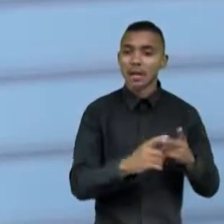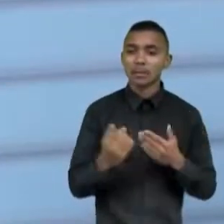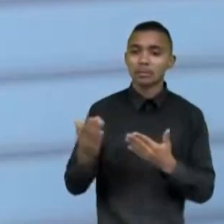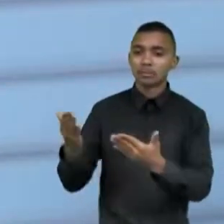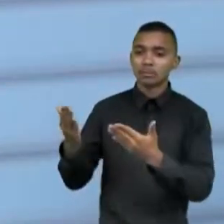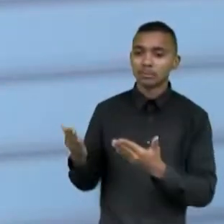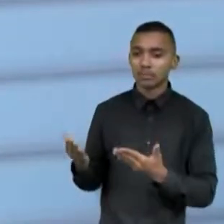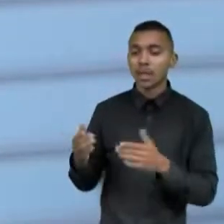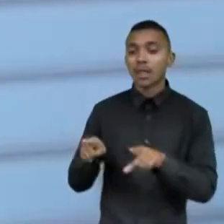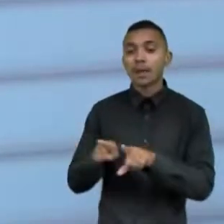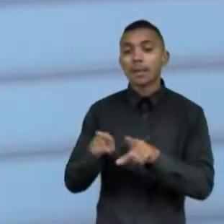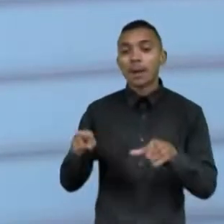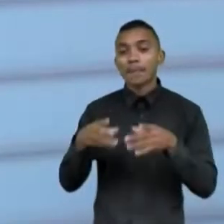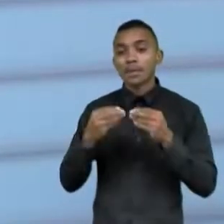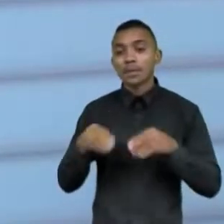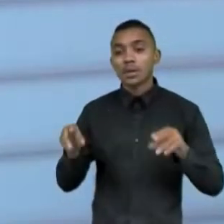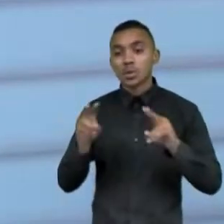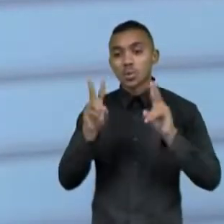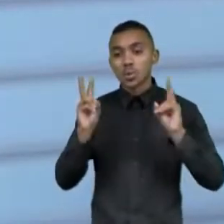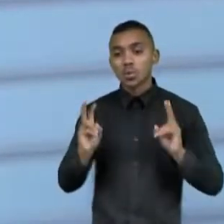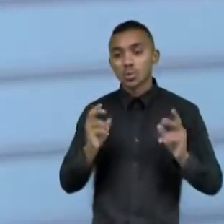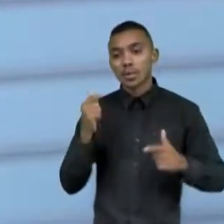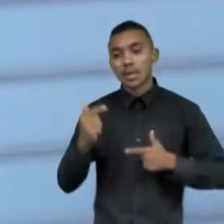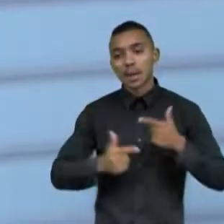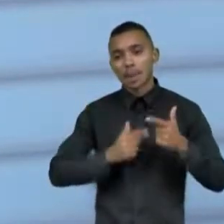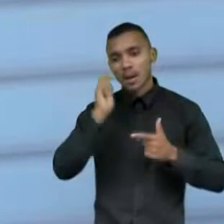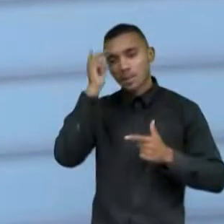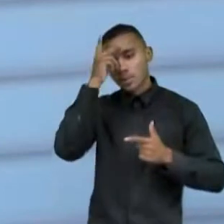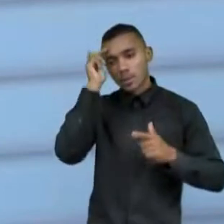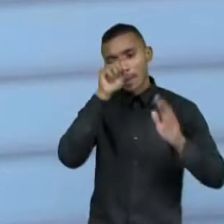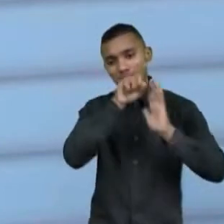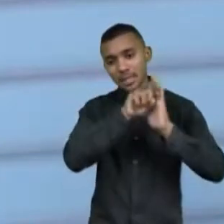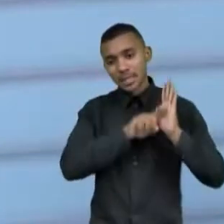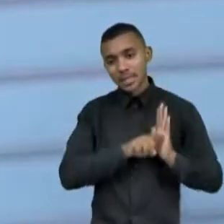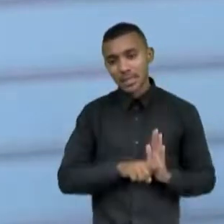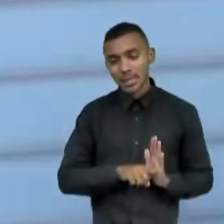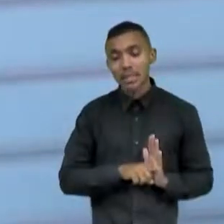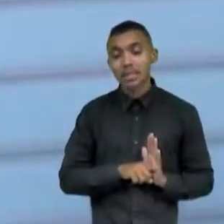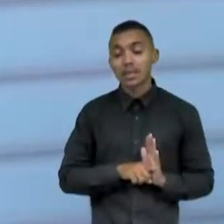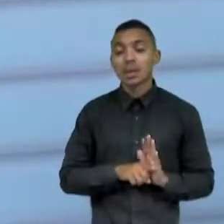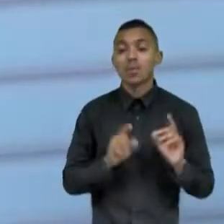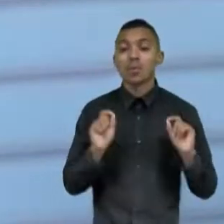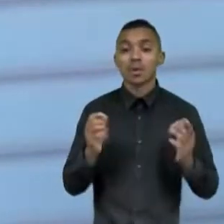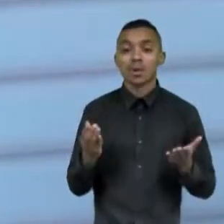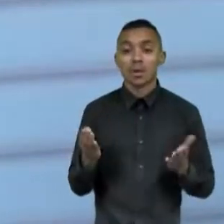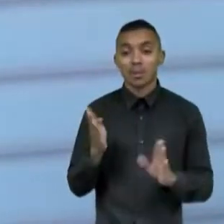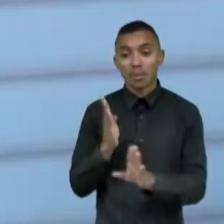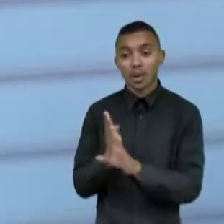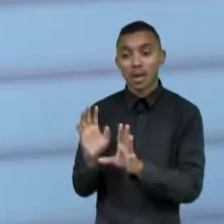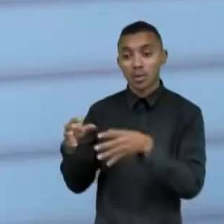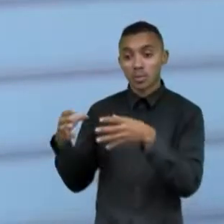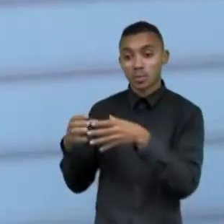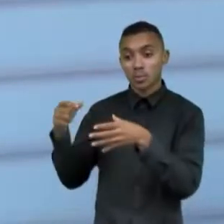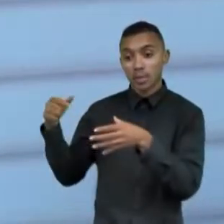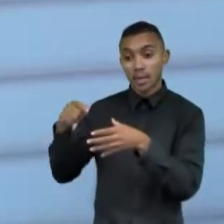trabalho das pessoas, dos antropólogos que trabalharam para identificar isso, porque uma comunidade quilombola, ela